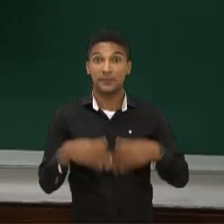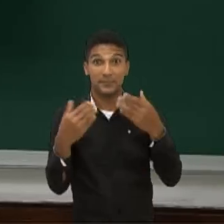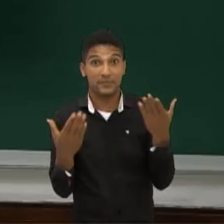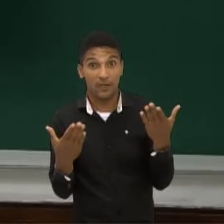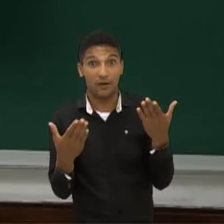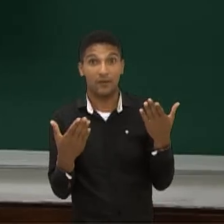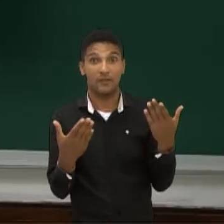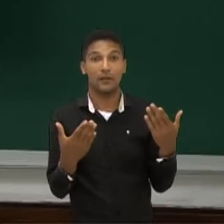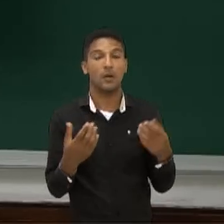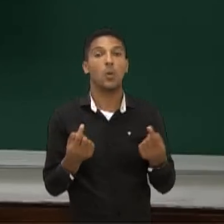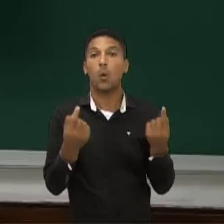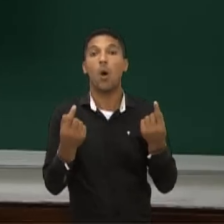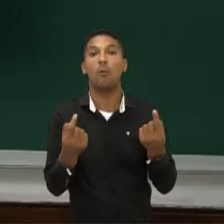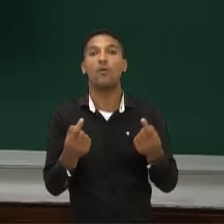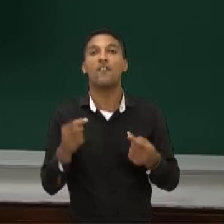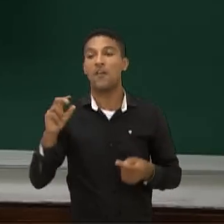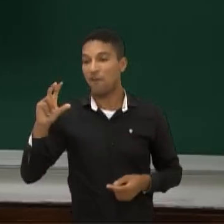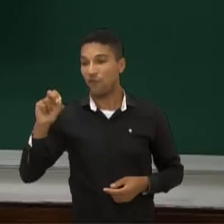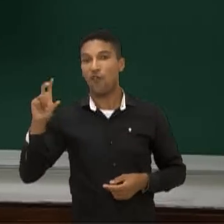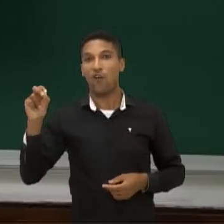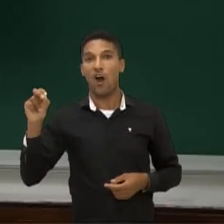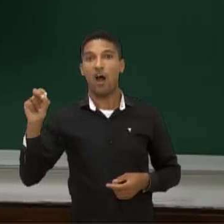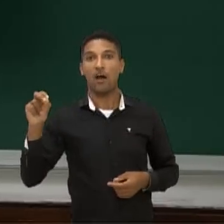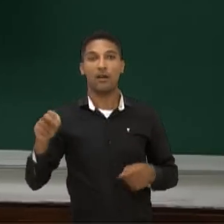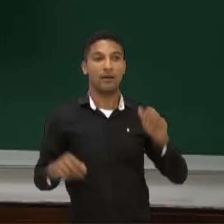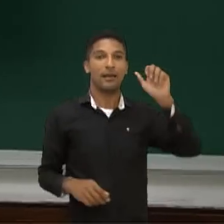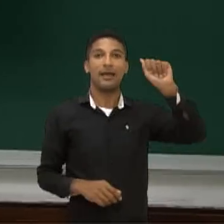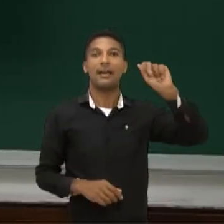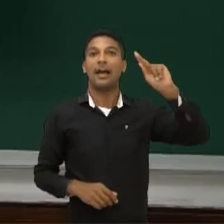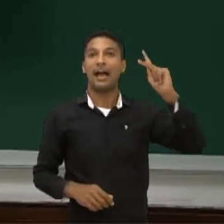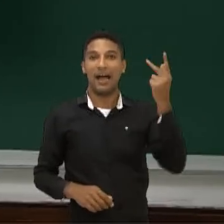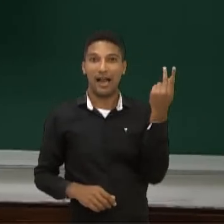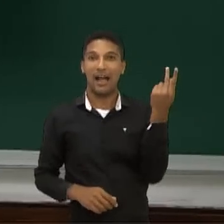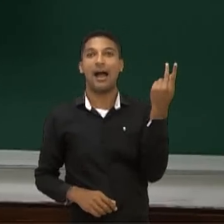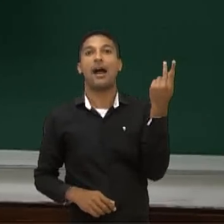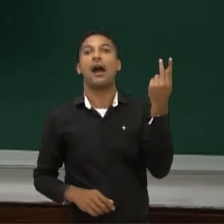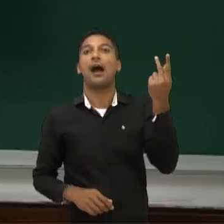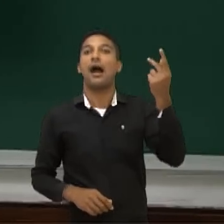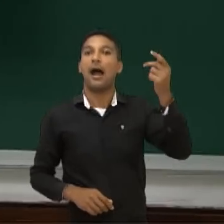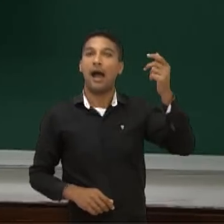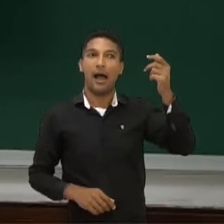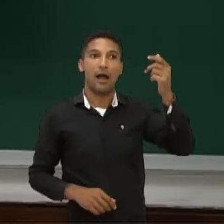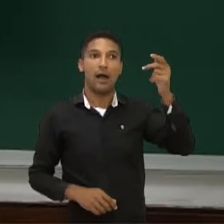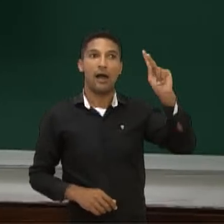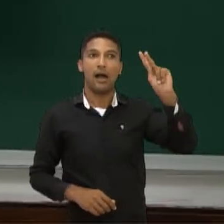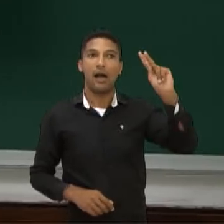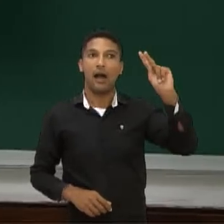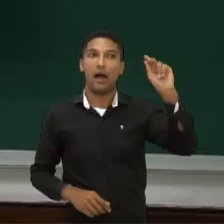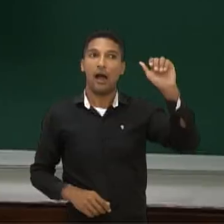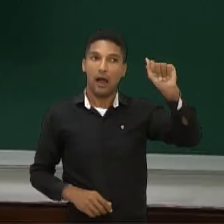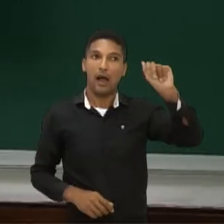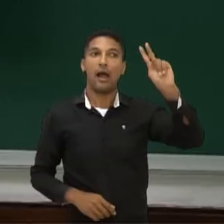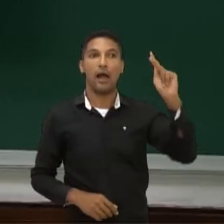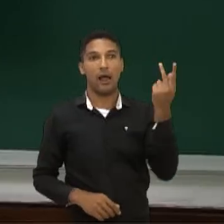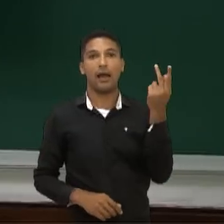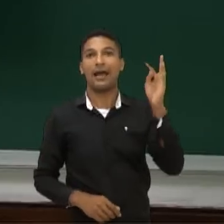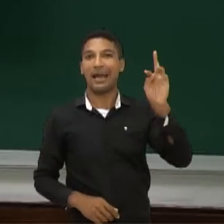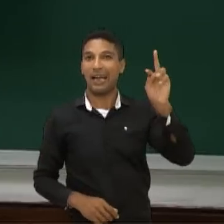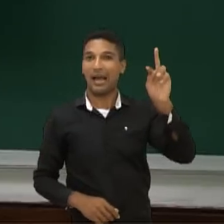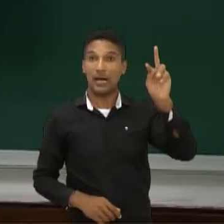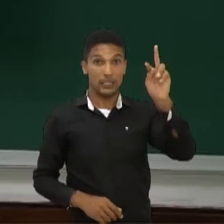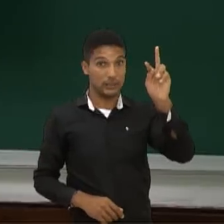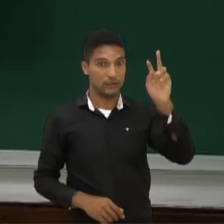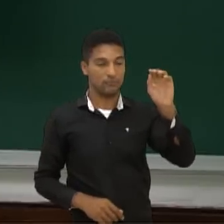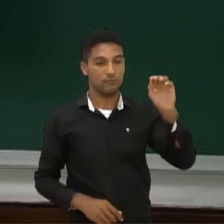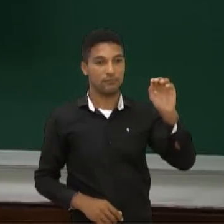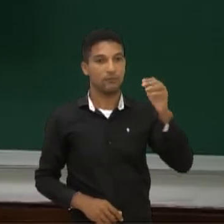E aí, pessoal, conseguiram? Olha, deu para pensar um pouquinho, não é verdade? Então aqui, olha só, eu tenho